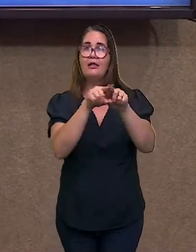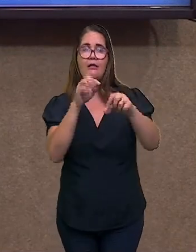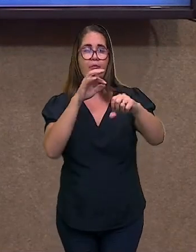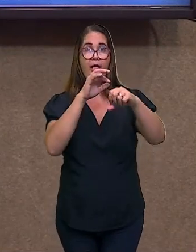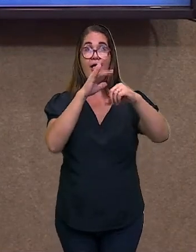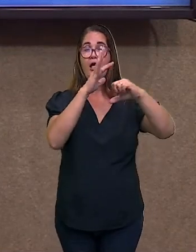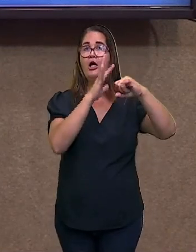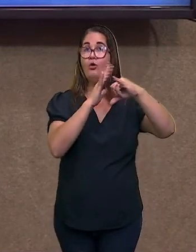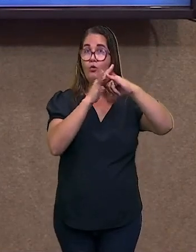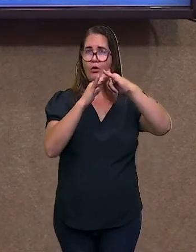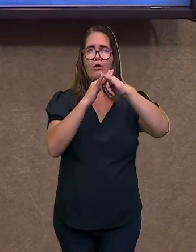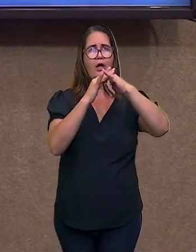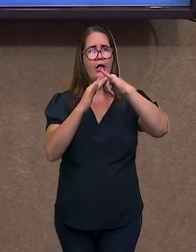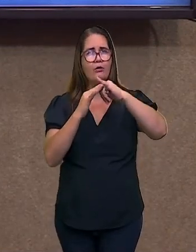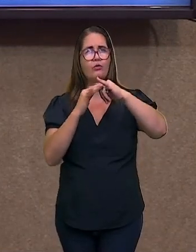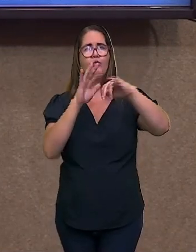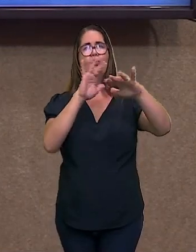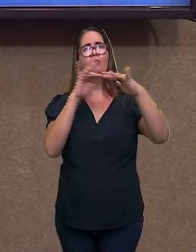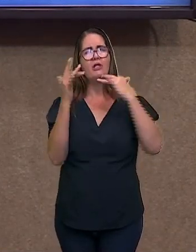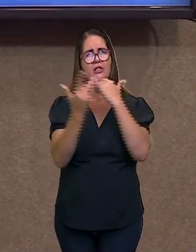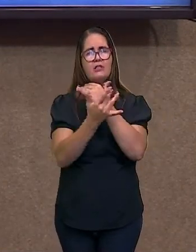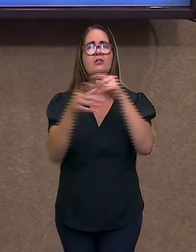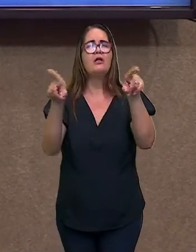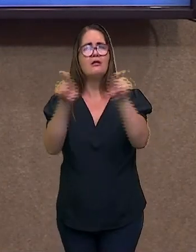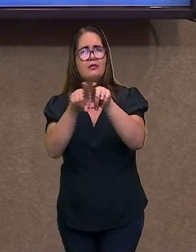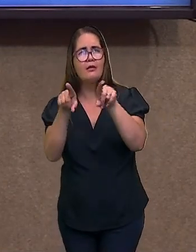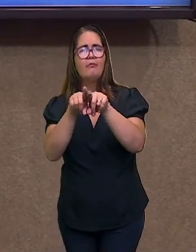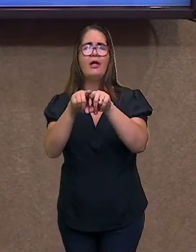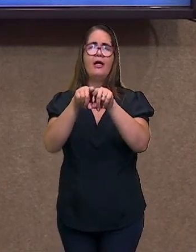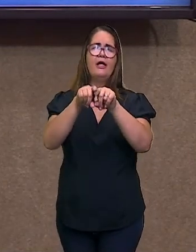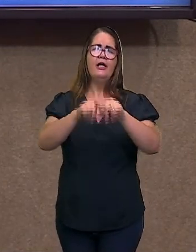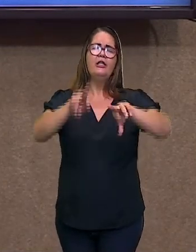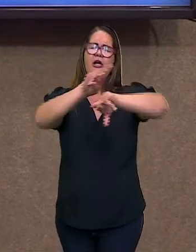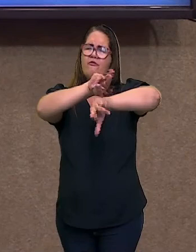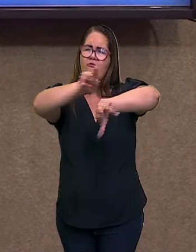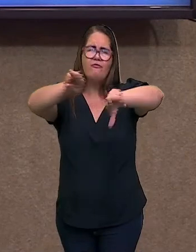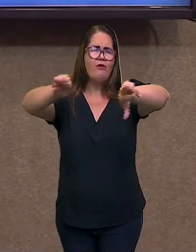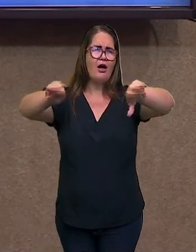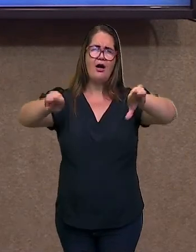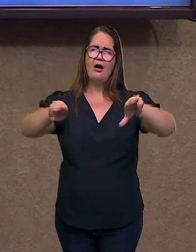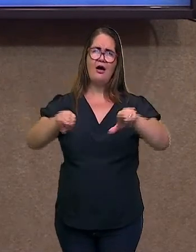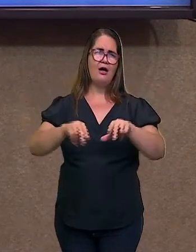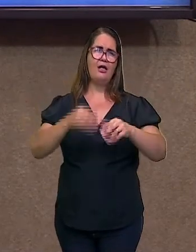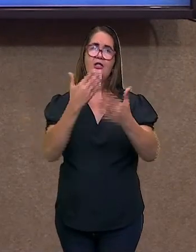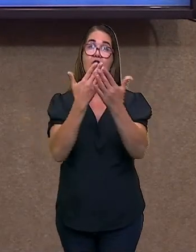de se inscrever no nosso canal do YouTube. Lá vocês podem ver a aula várias vezes